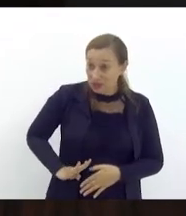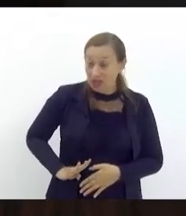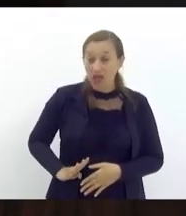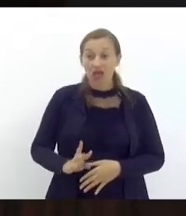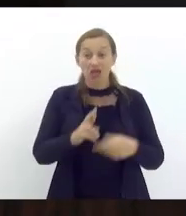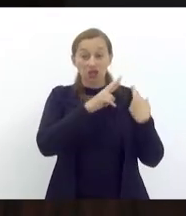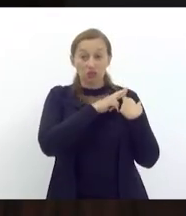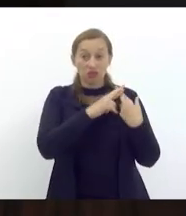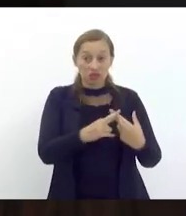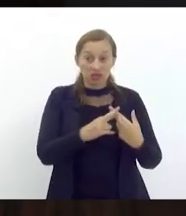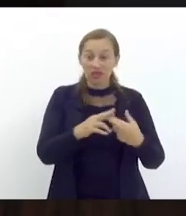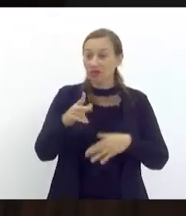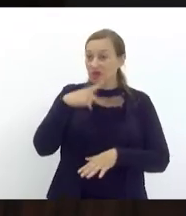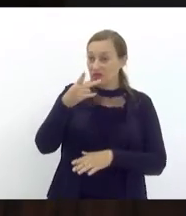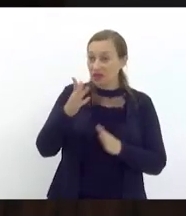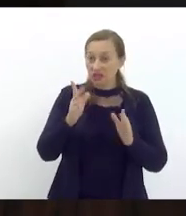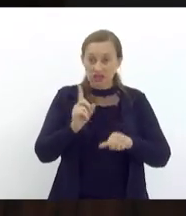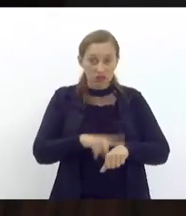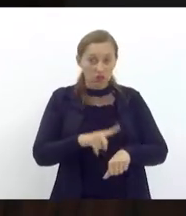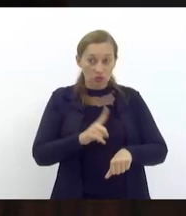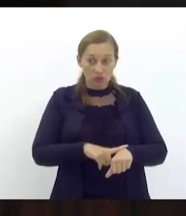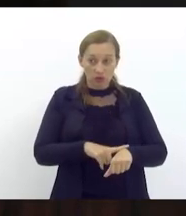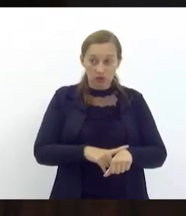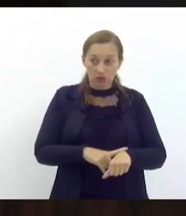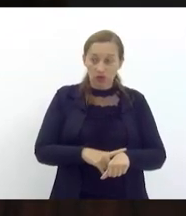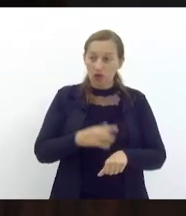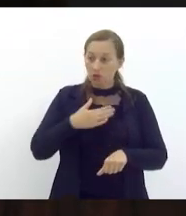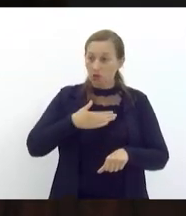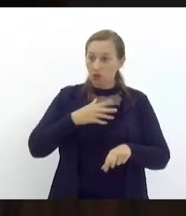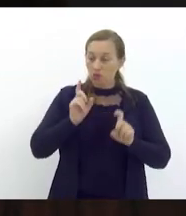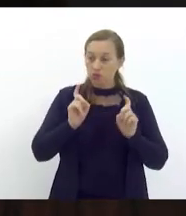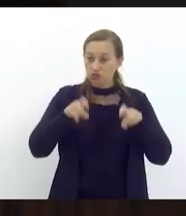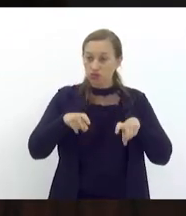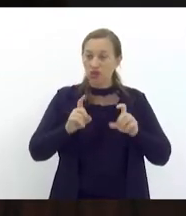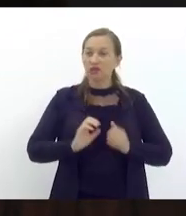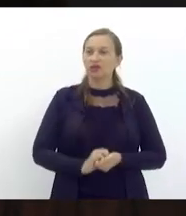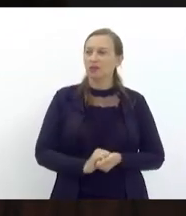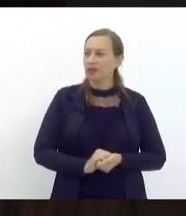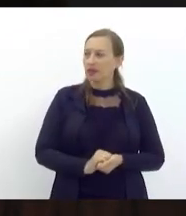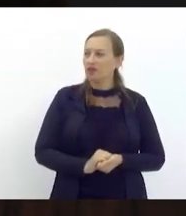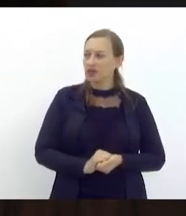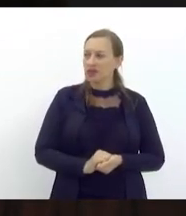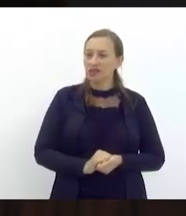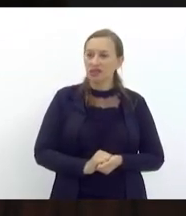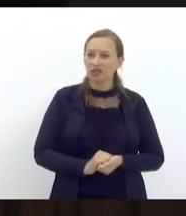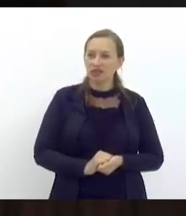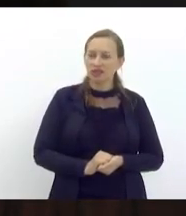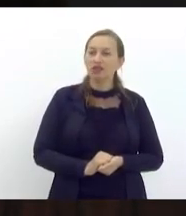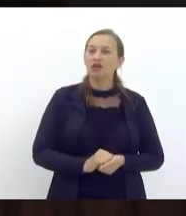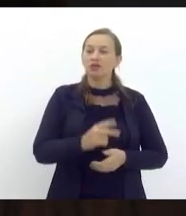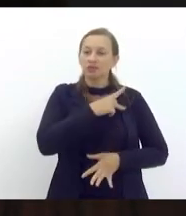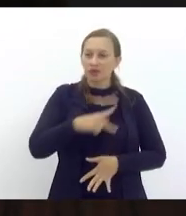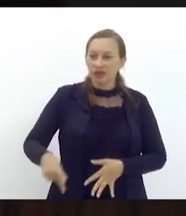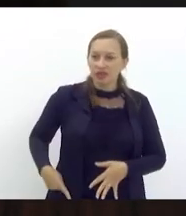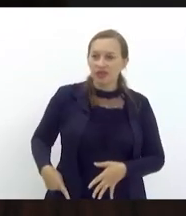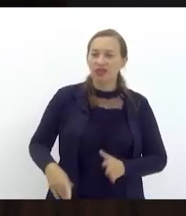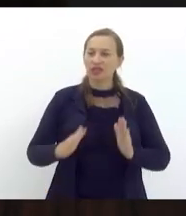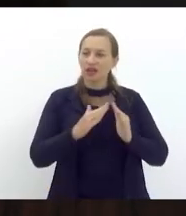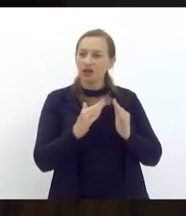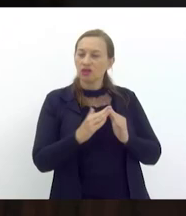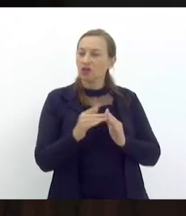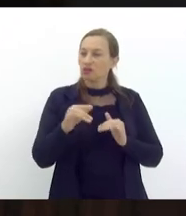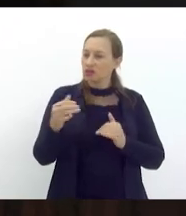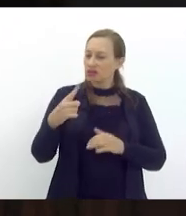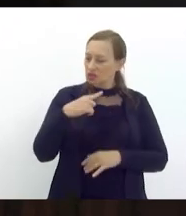responsabilidade de minha palavra que neste momento é para com o meu mandato eu sou presidente da casa enquanto os senhores me